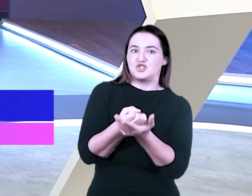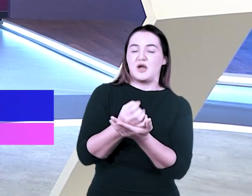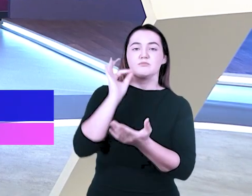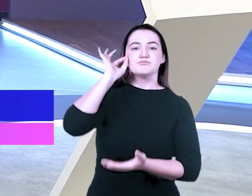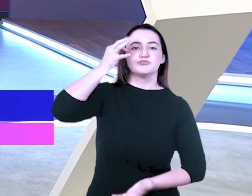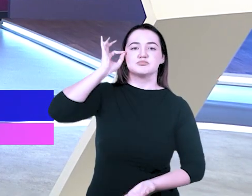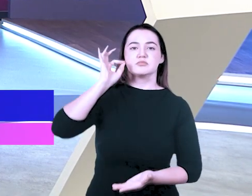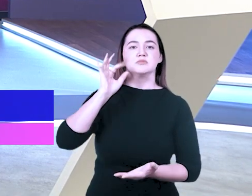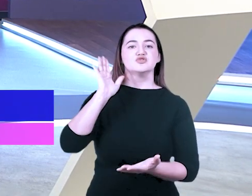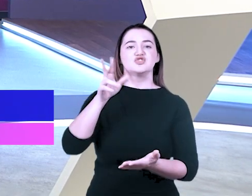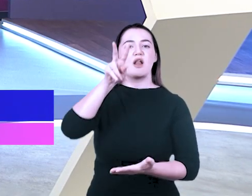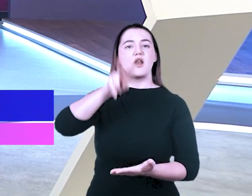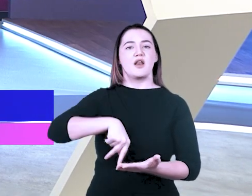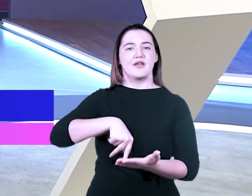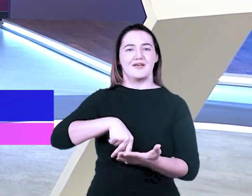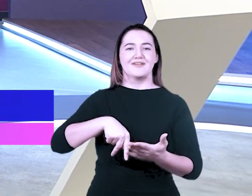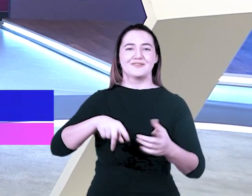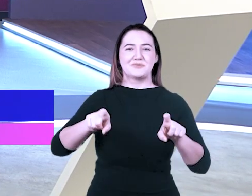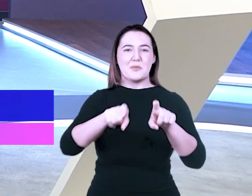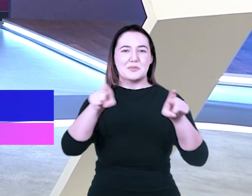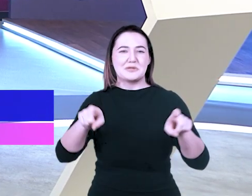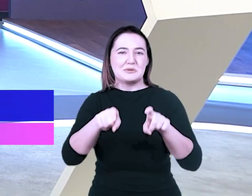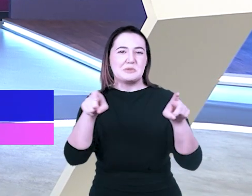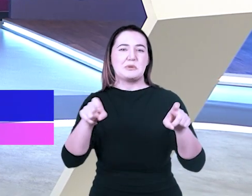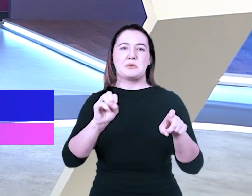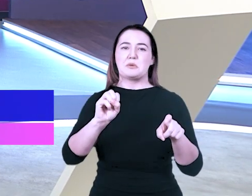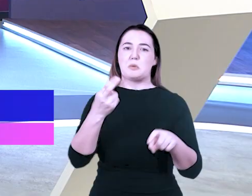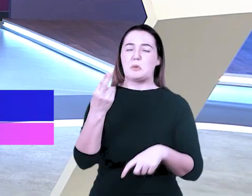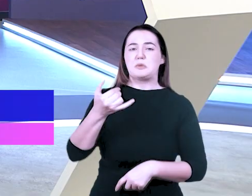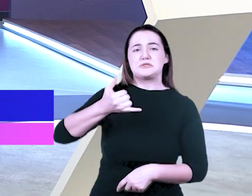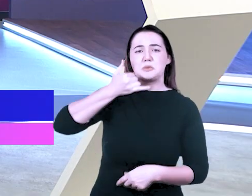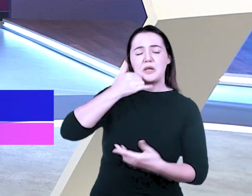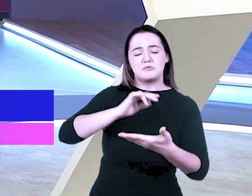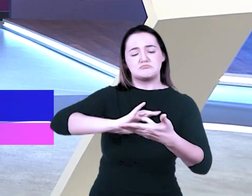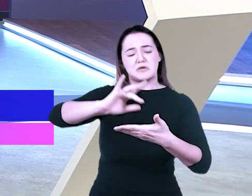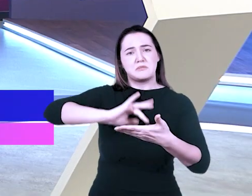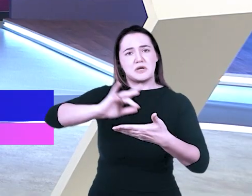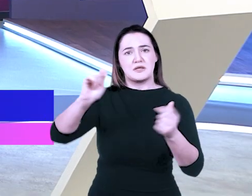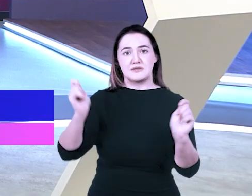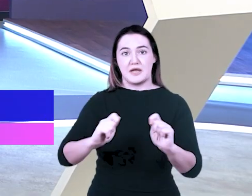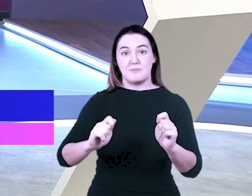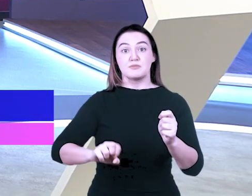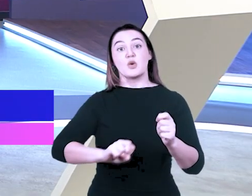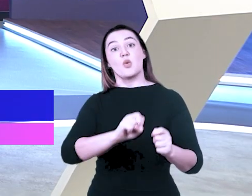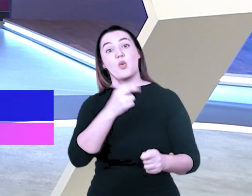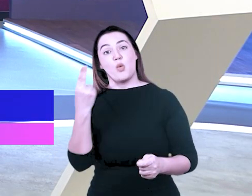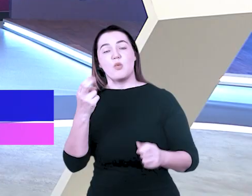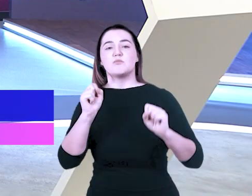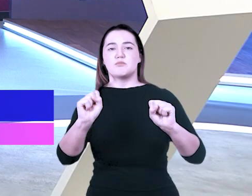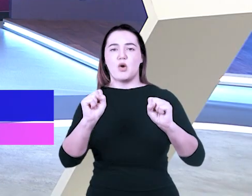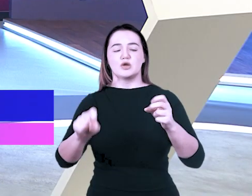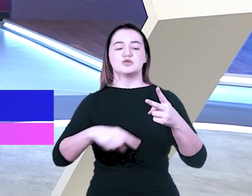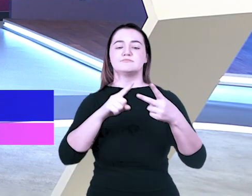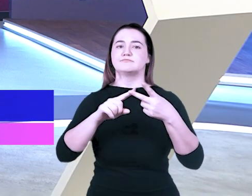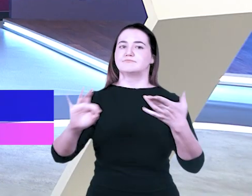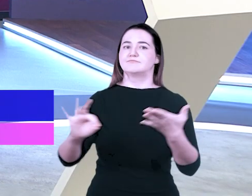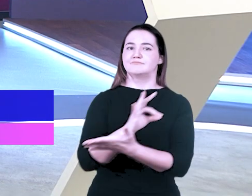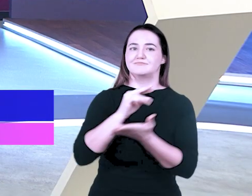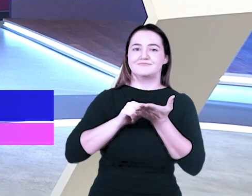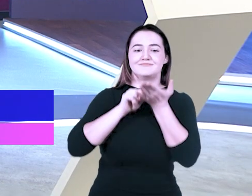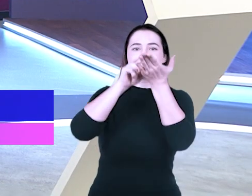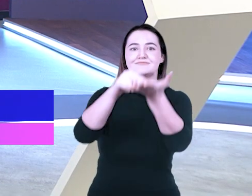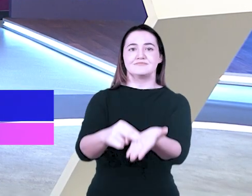mais rápido aí na sua mão. Você então coloca aí os seus dados e você faz a sua matrícula na escola bíblica e a gente manda para